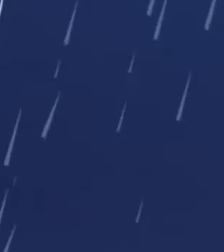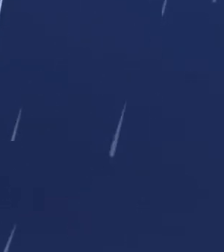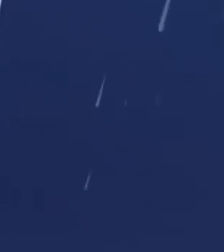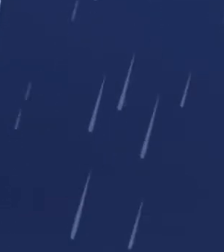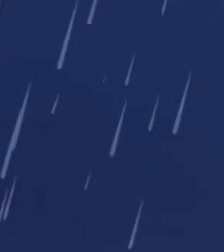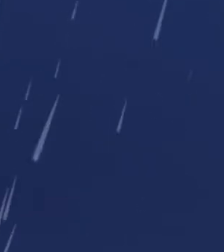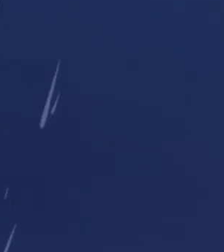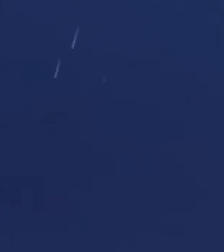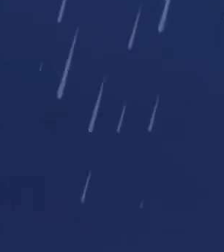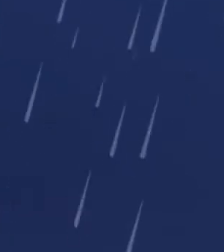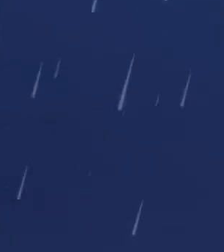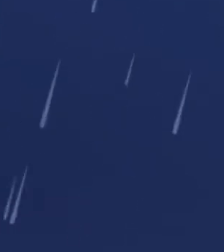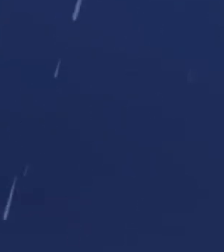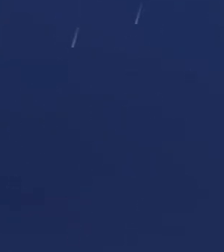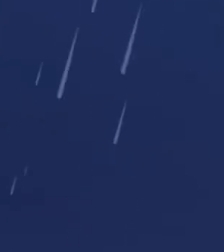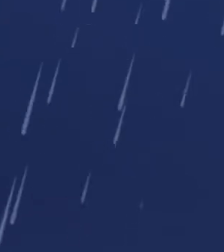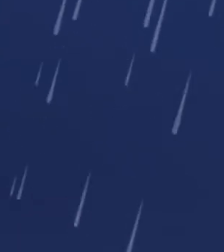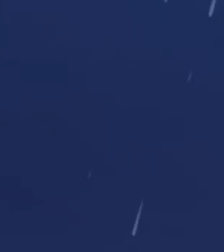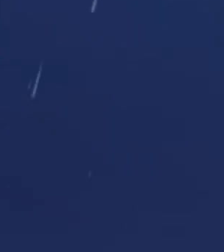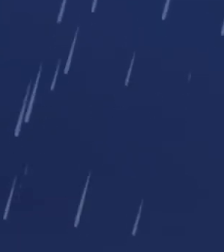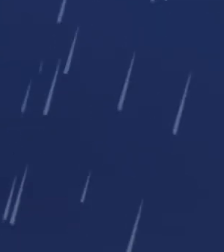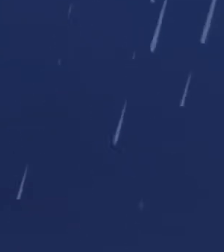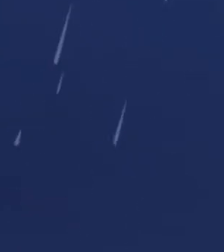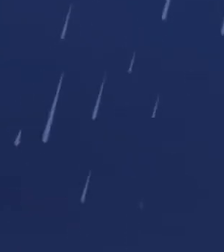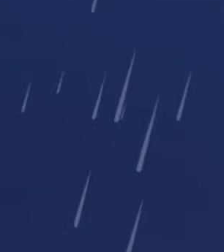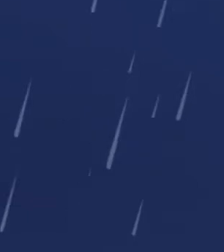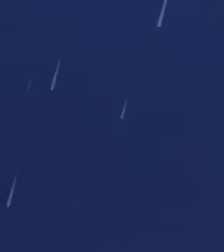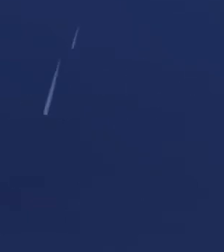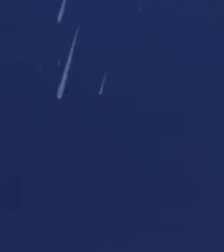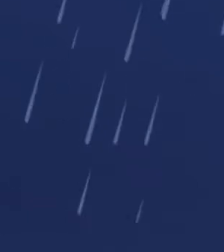de Minas, o tempo também fica úmido, com